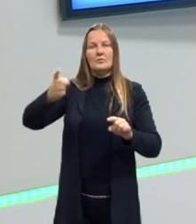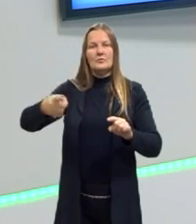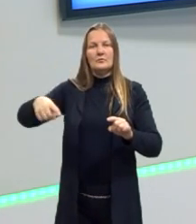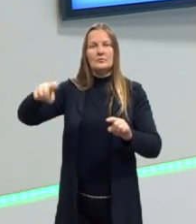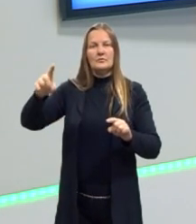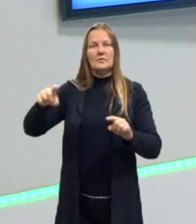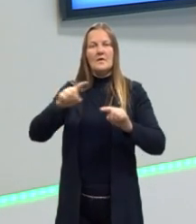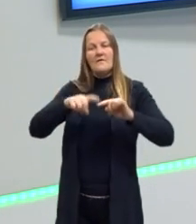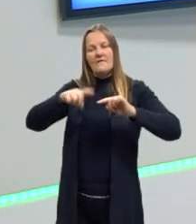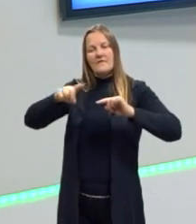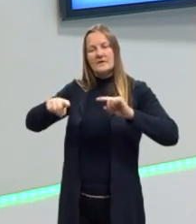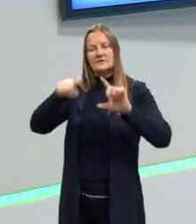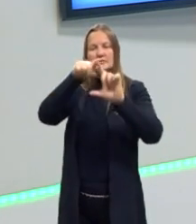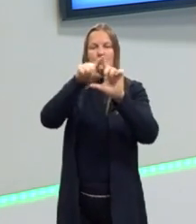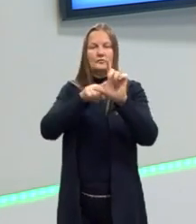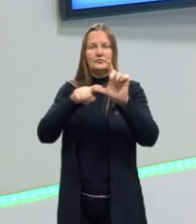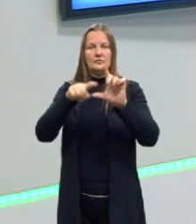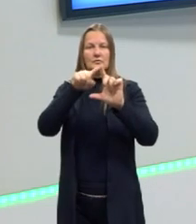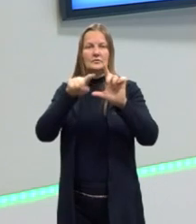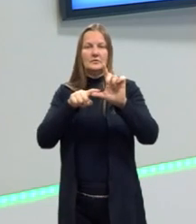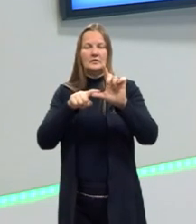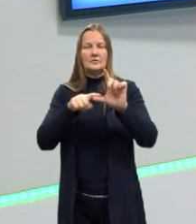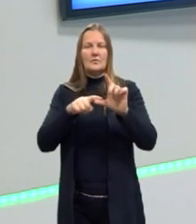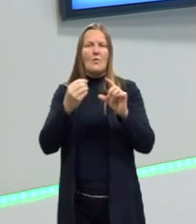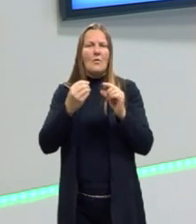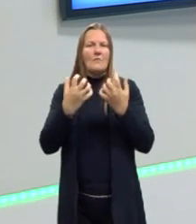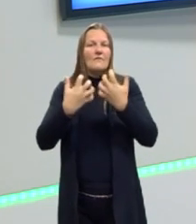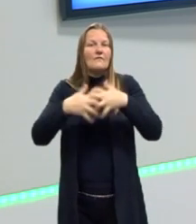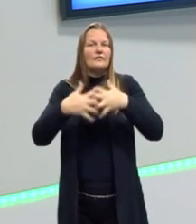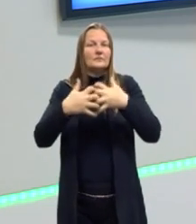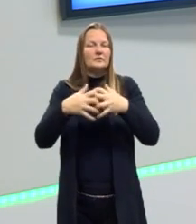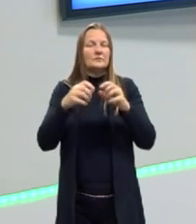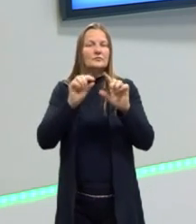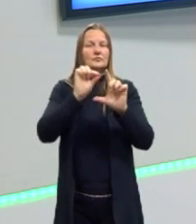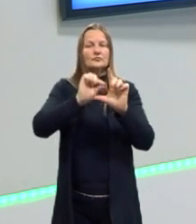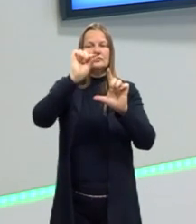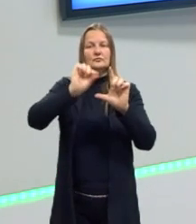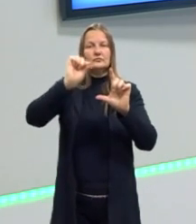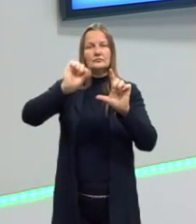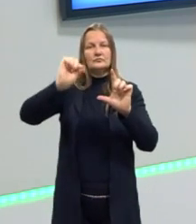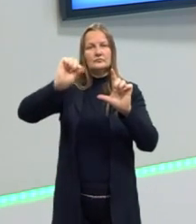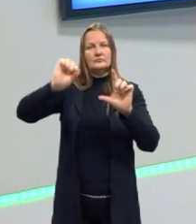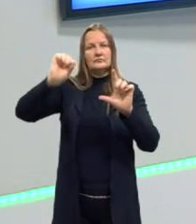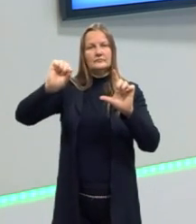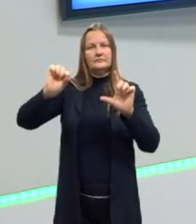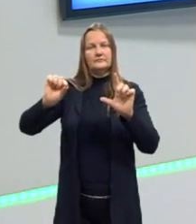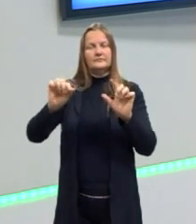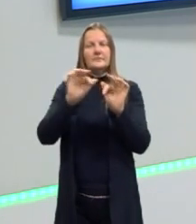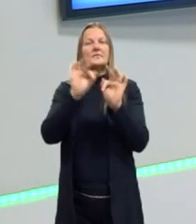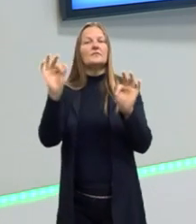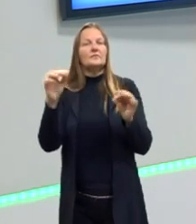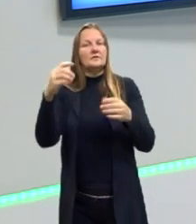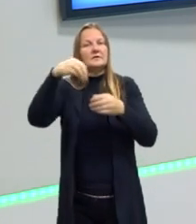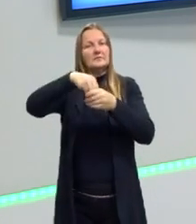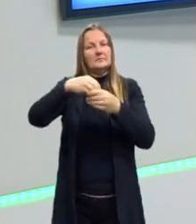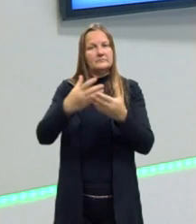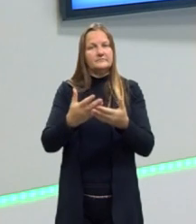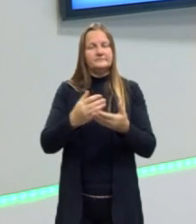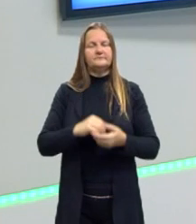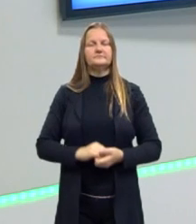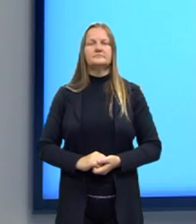variação do ângulo comportamento do gráfico onde nós utilizamos então algumas funções trigonométricas